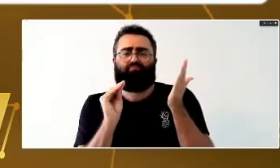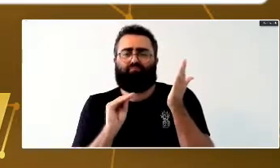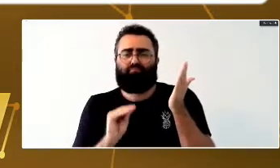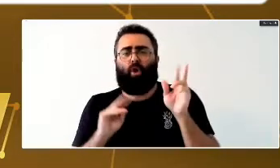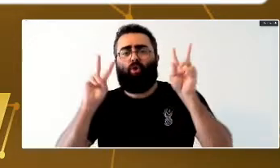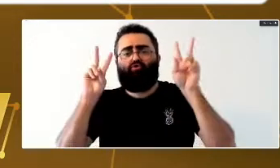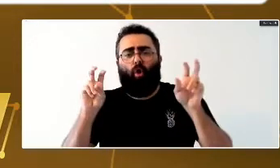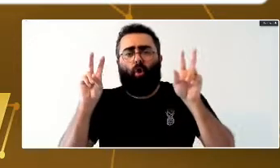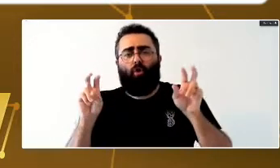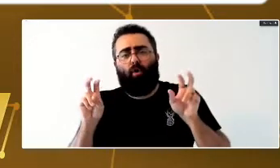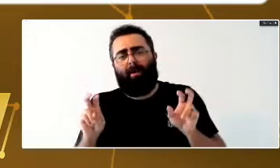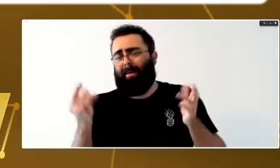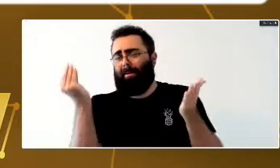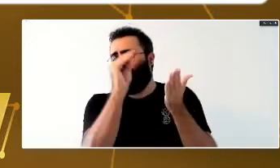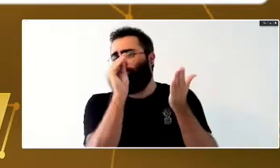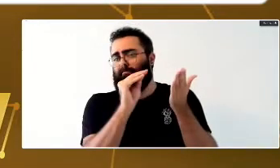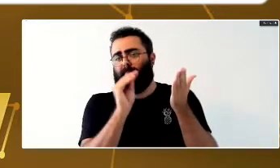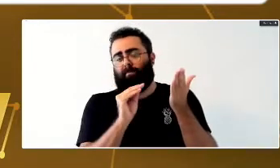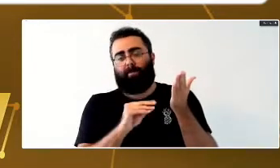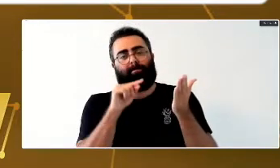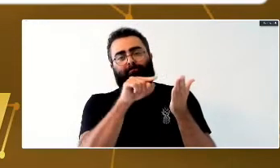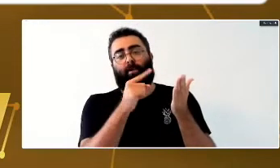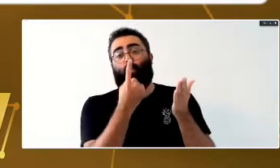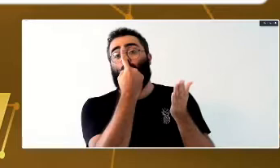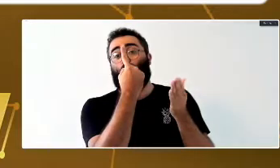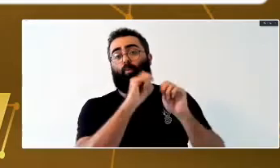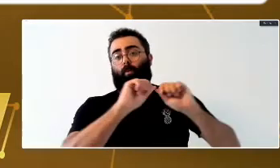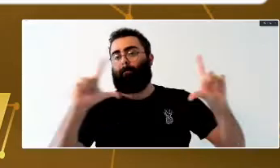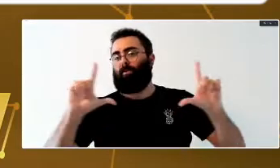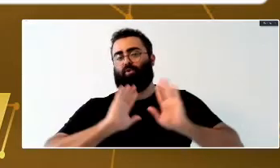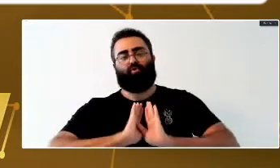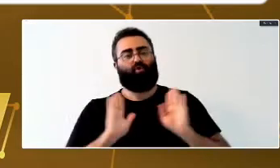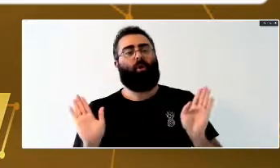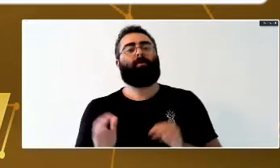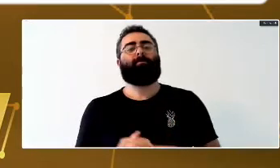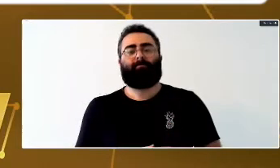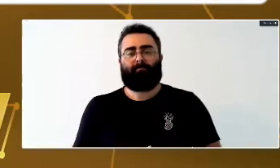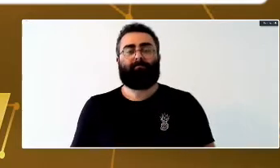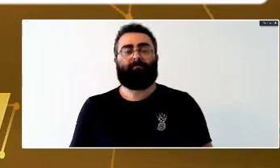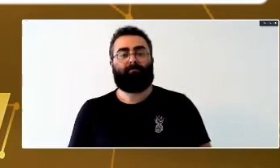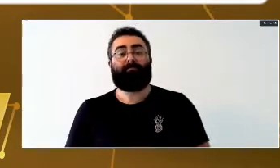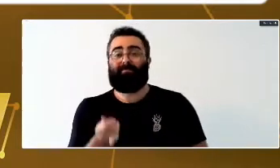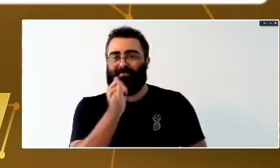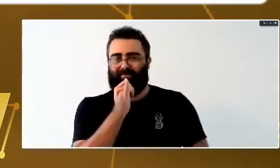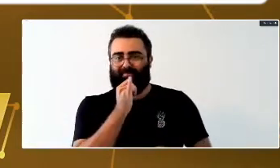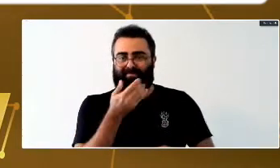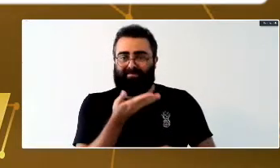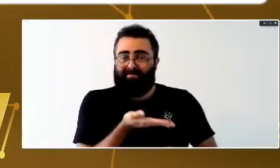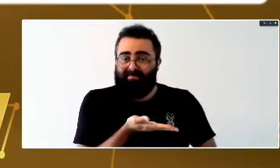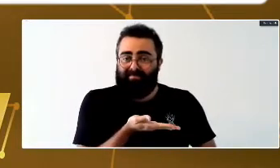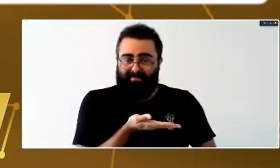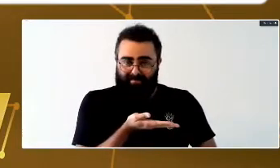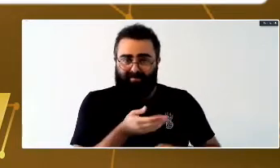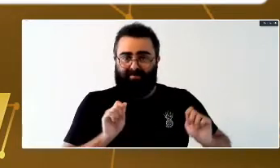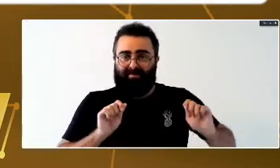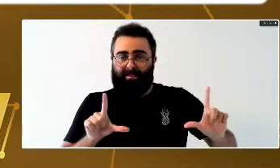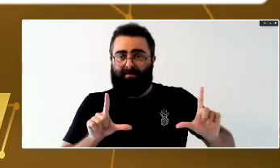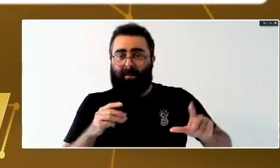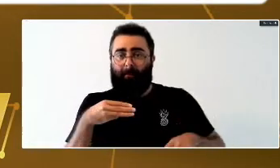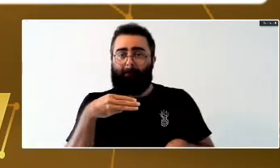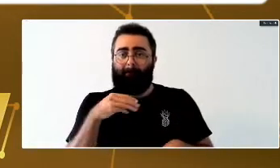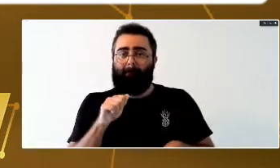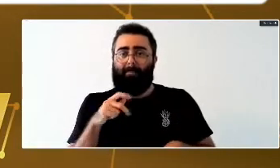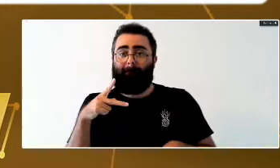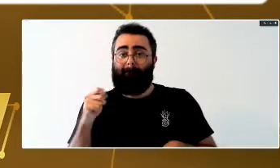parte de um certo projeto ou de um certo processo. Nesse mapa, por exemplo, esse último mapa, a gente vê